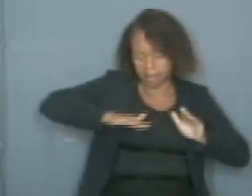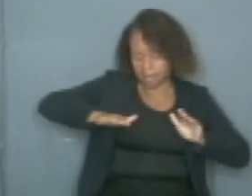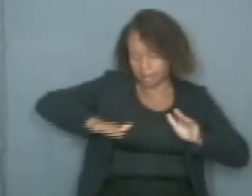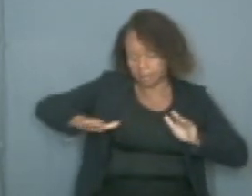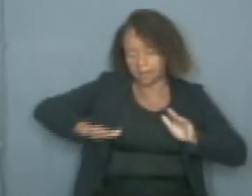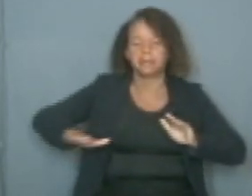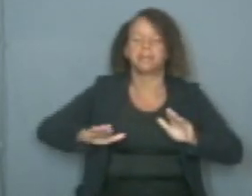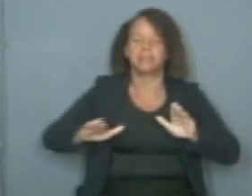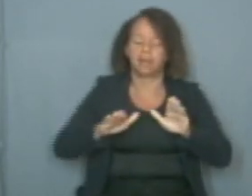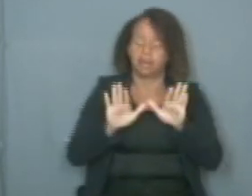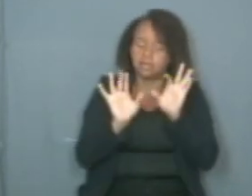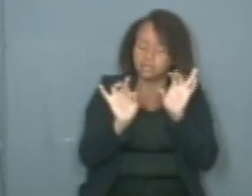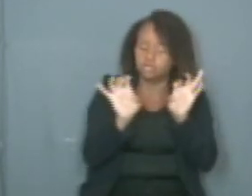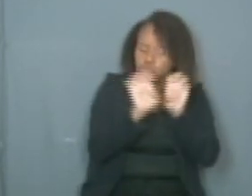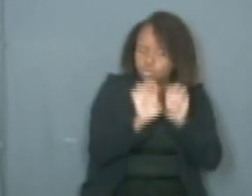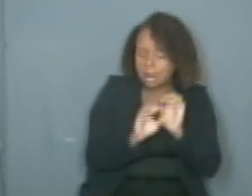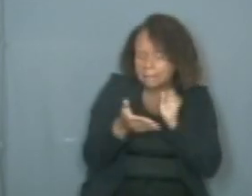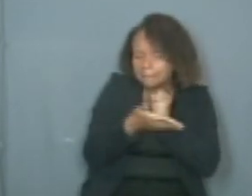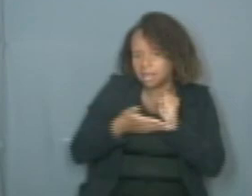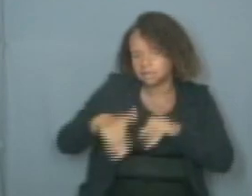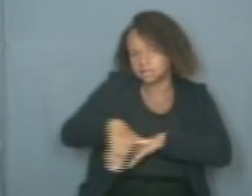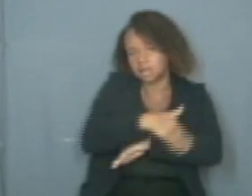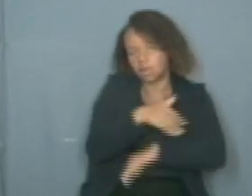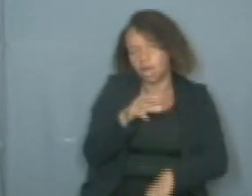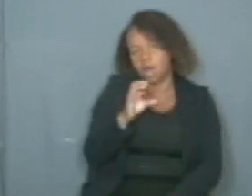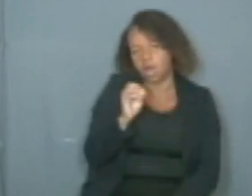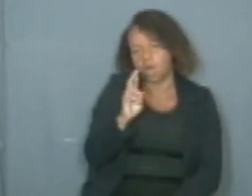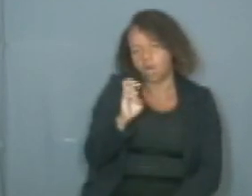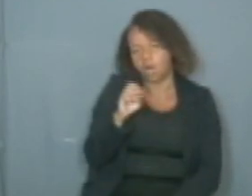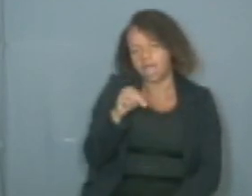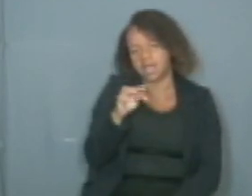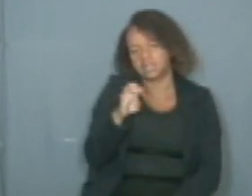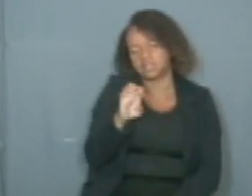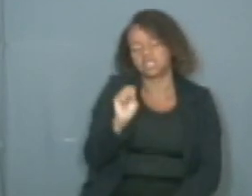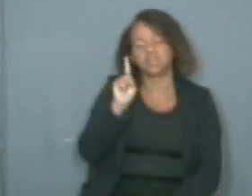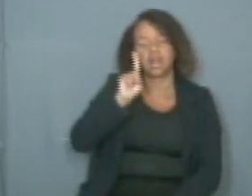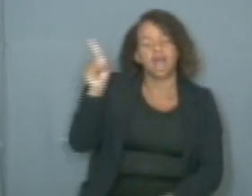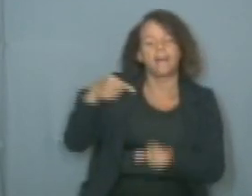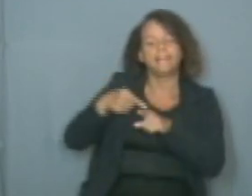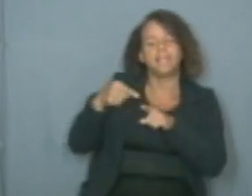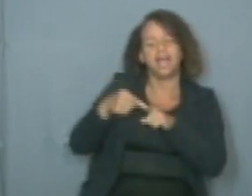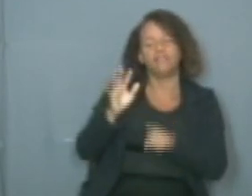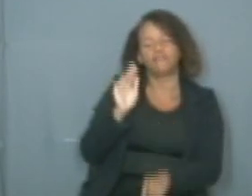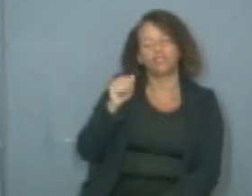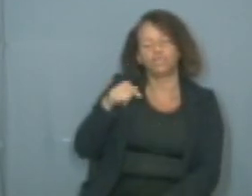de infraestrutura básica na Rua Correntes, no bairro do Fundão.